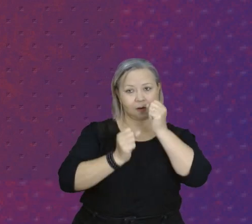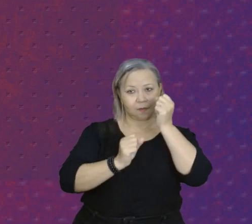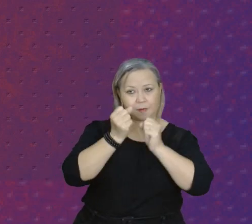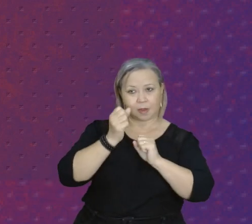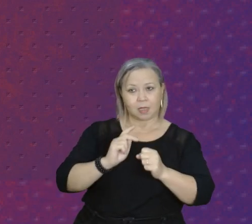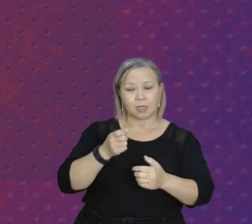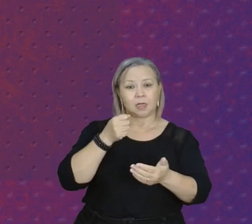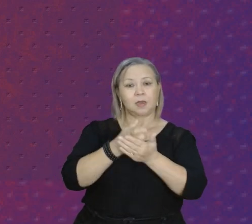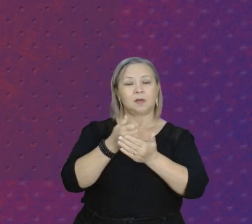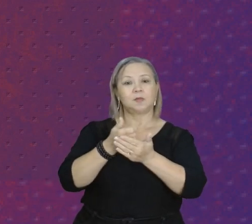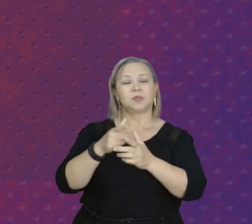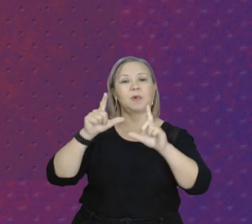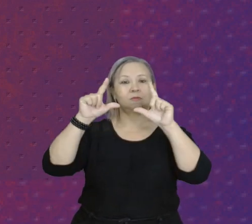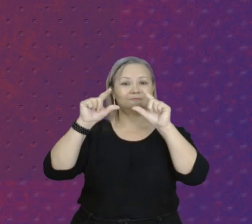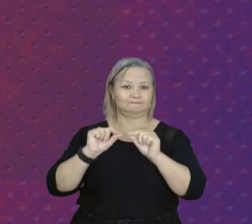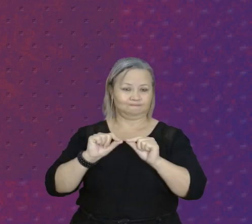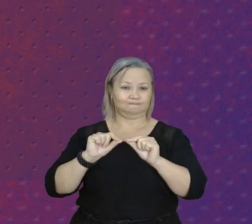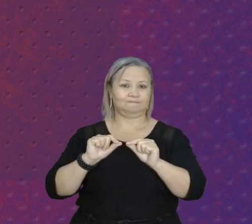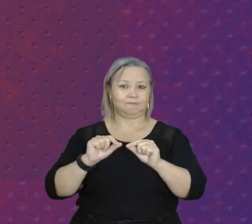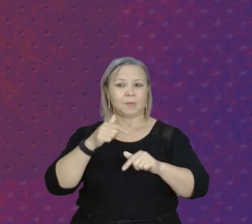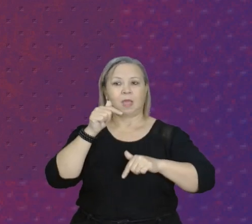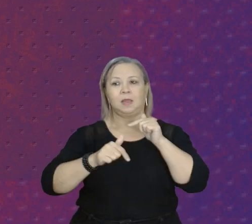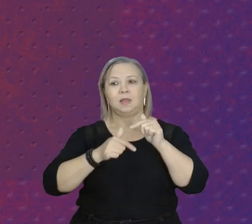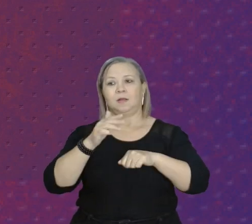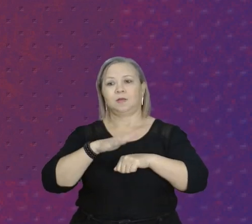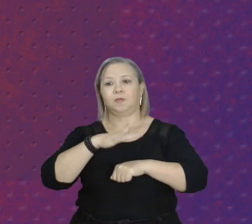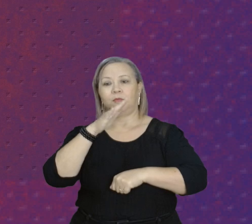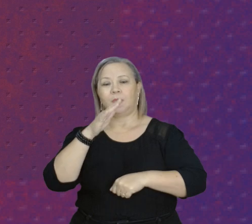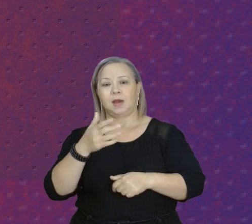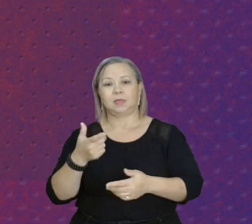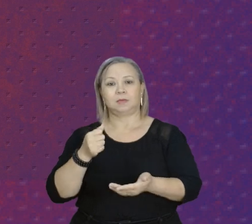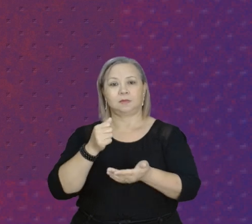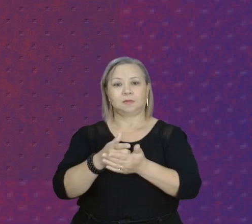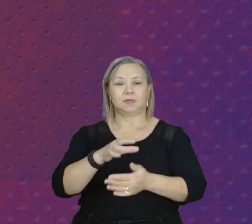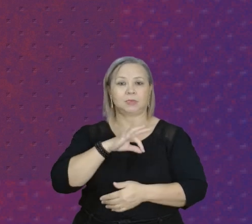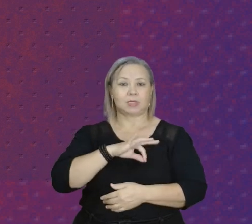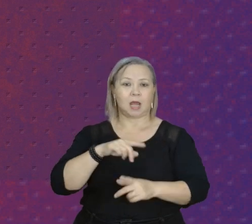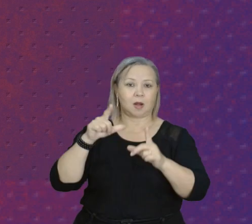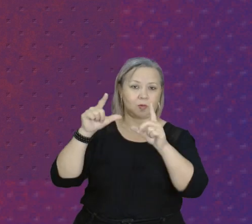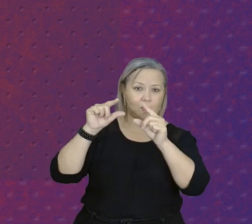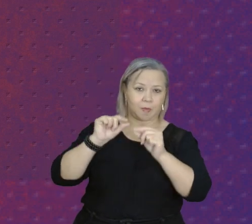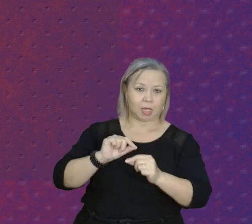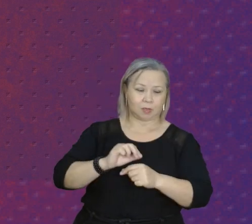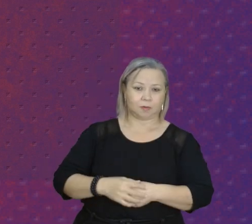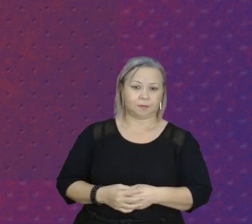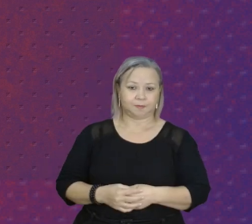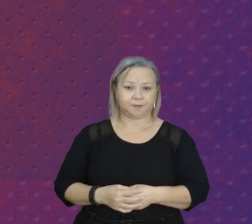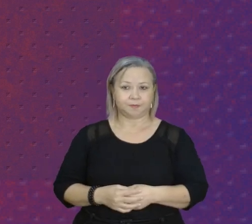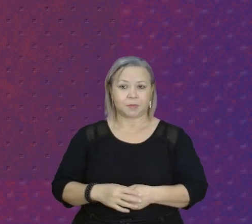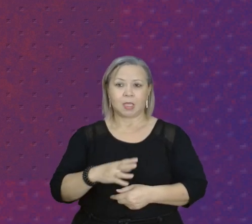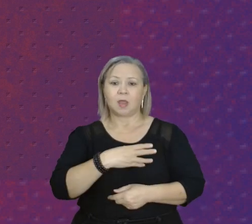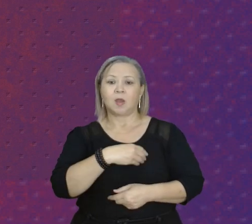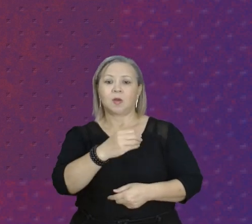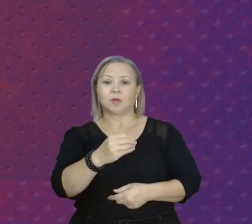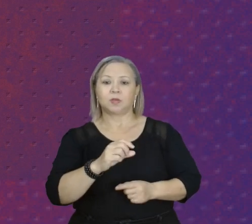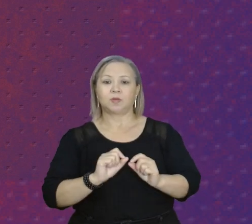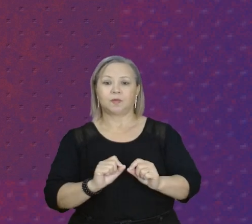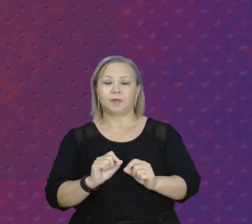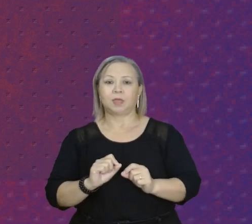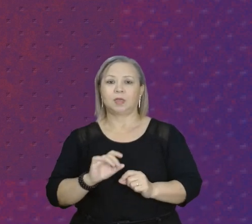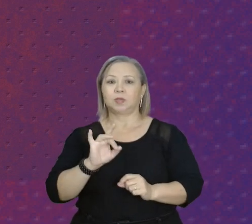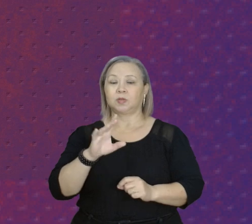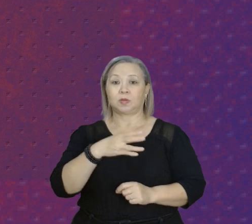pagam menos. Trabalhamos mais e ganhamos menos. Se bem que os filhos, como não são só